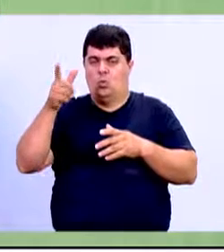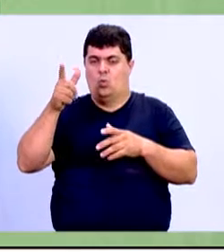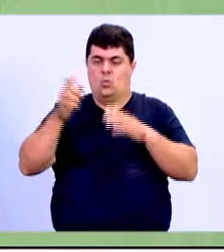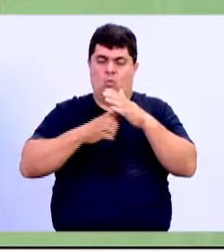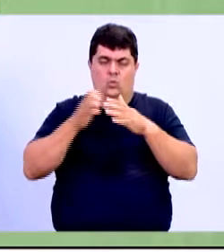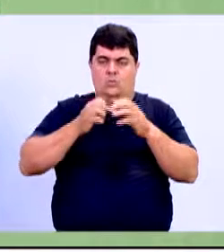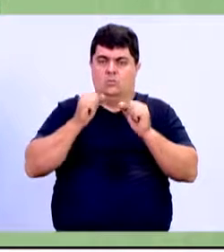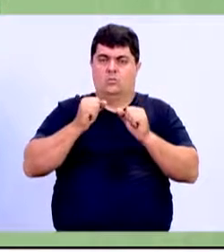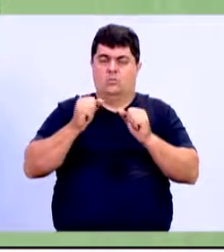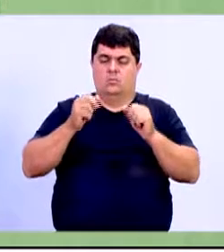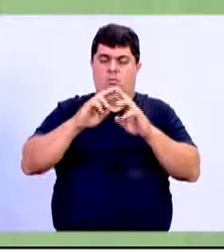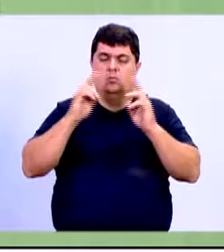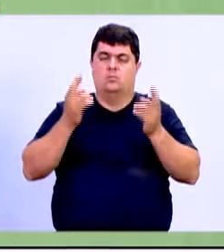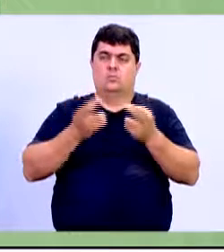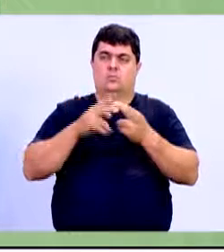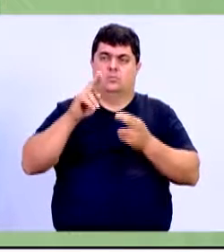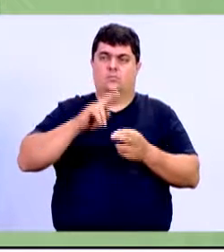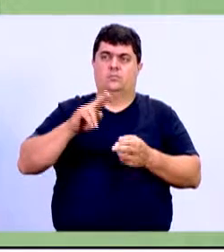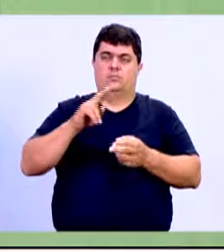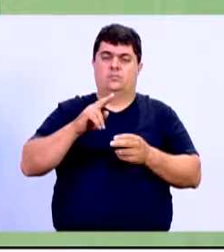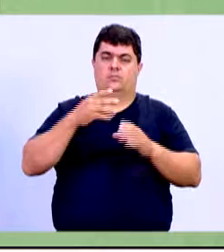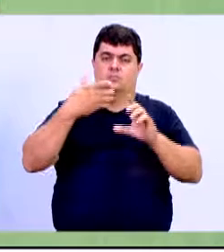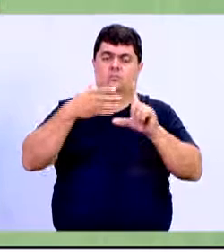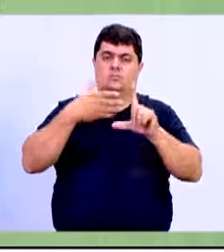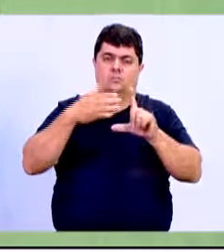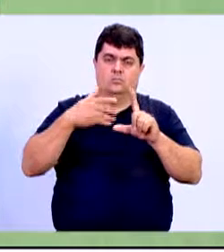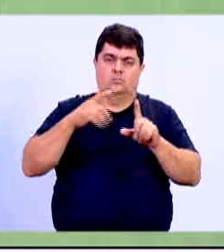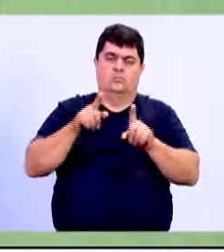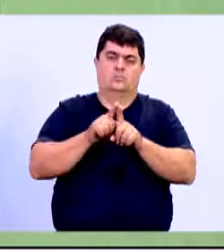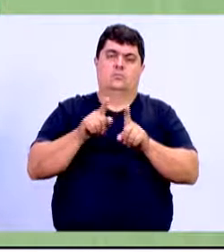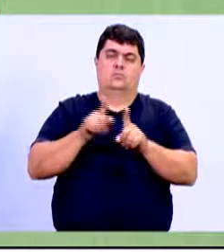do tribunal, então nós fazemos aqui a videoconferência, e aí